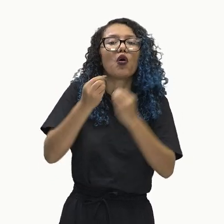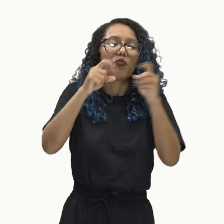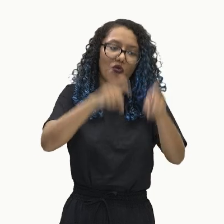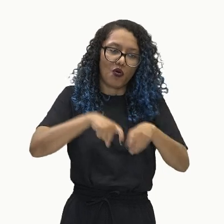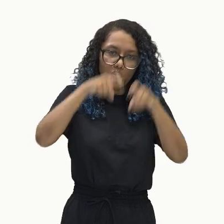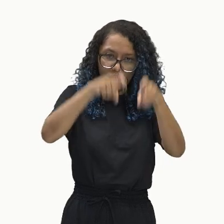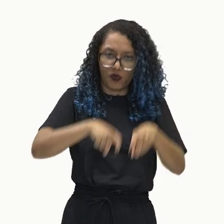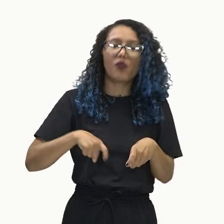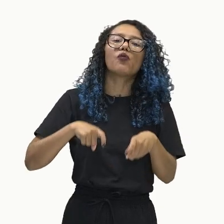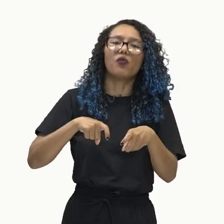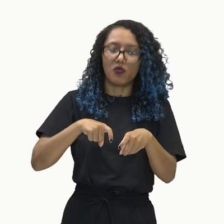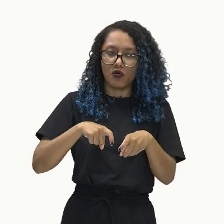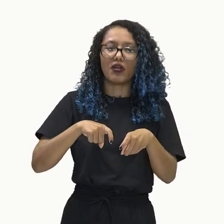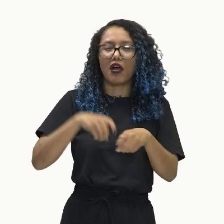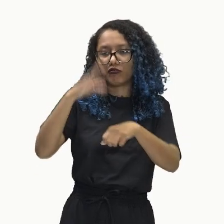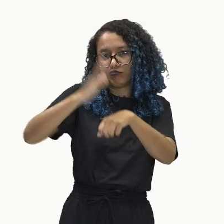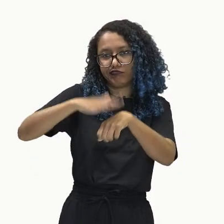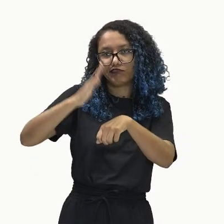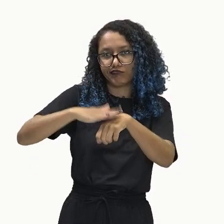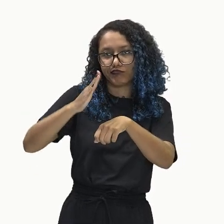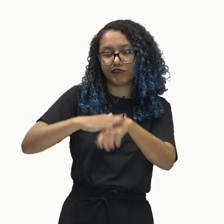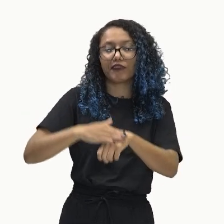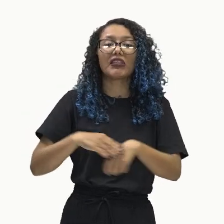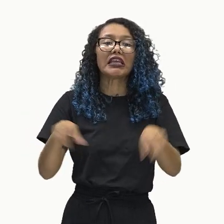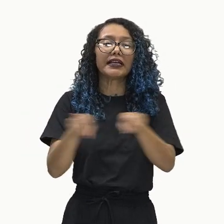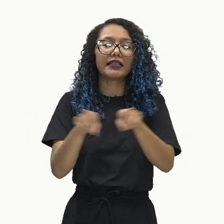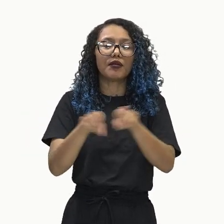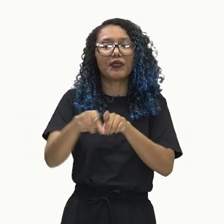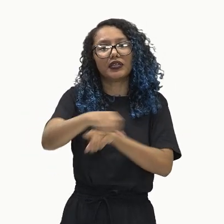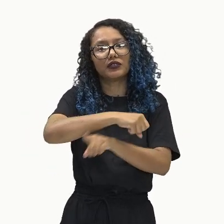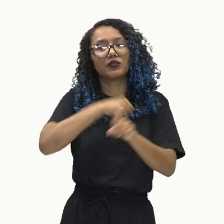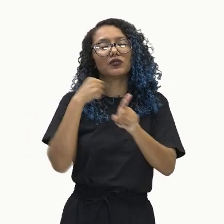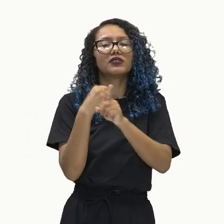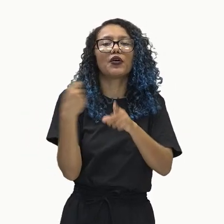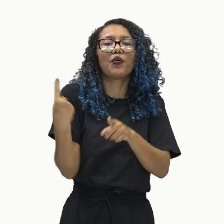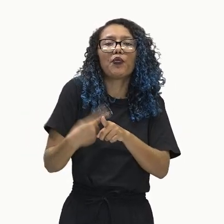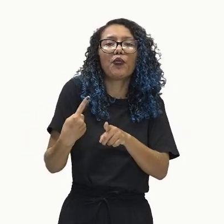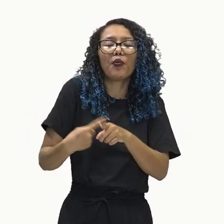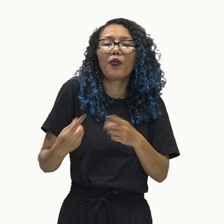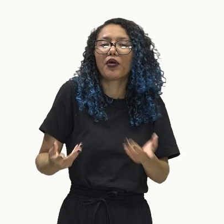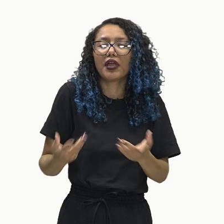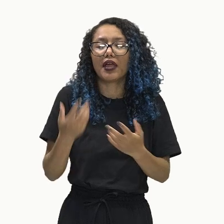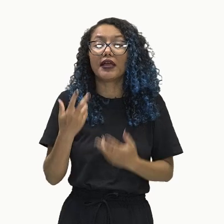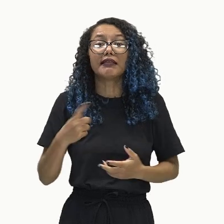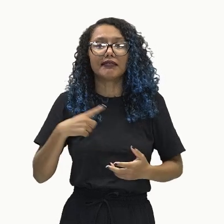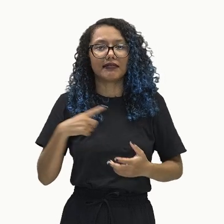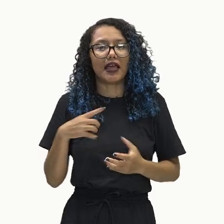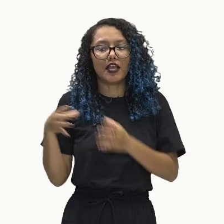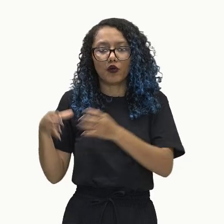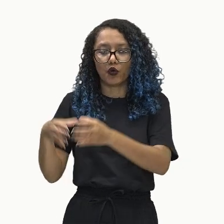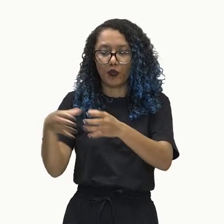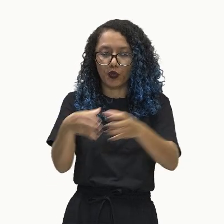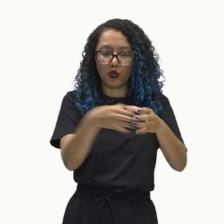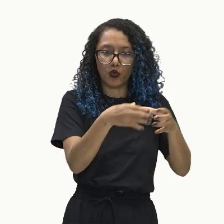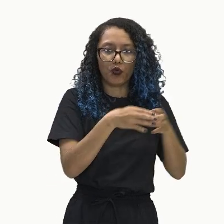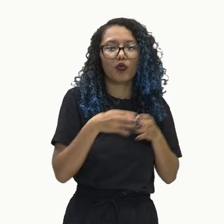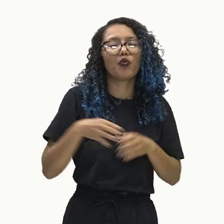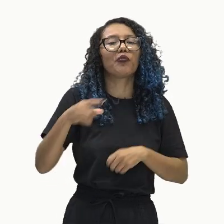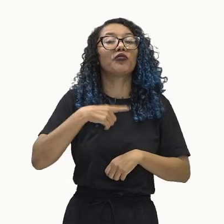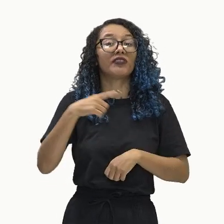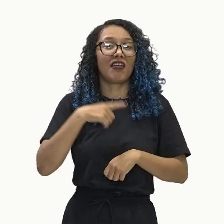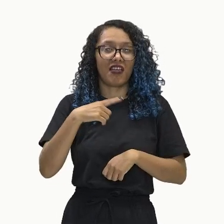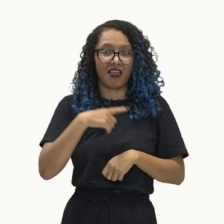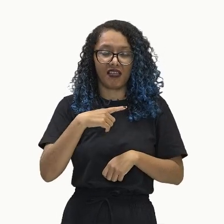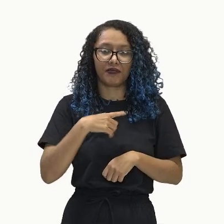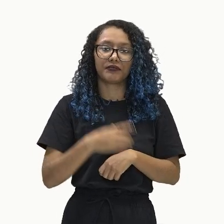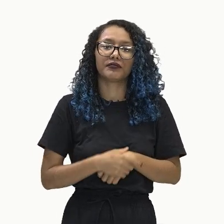feudos eram autossustentáveis, e também social, à medida em que eu noto que existe uma estratificação social, em que as